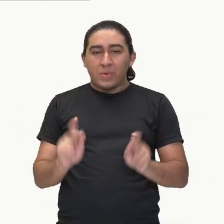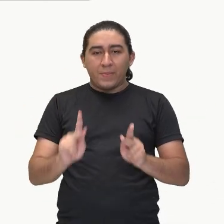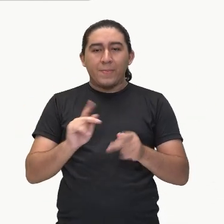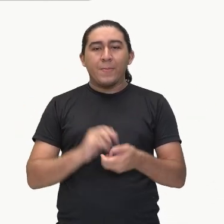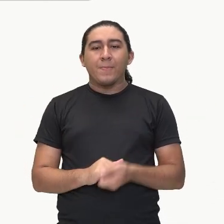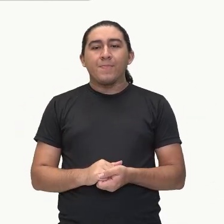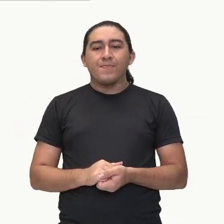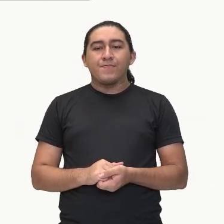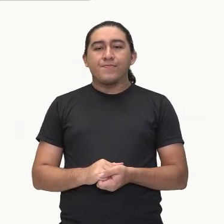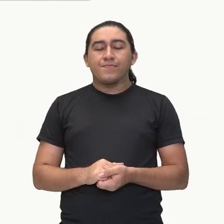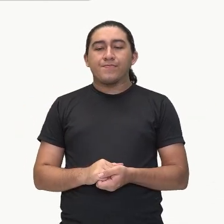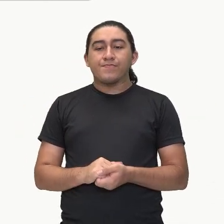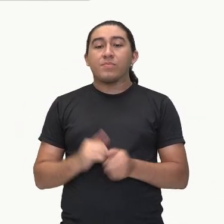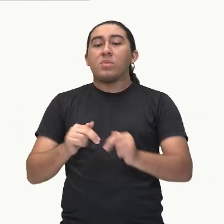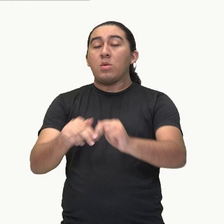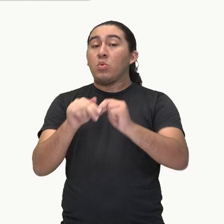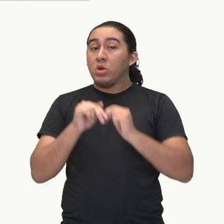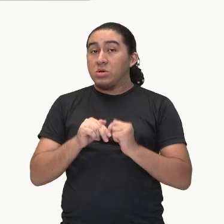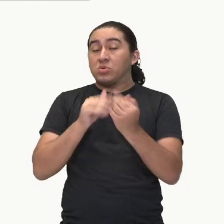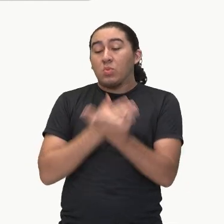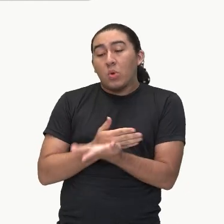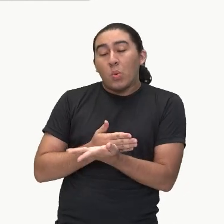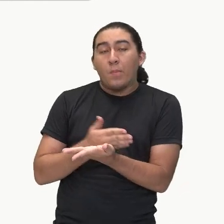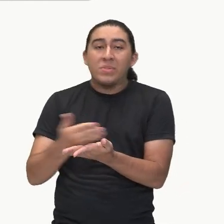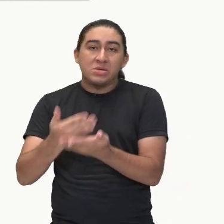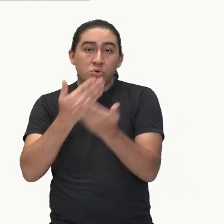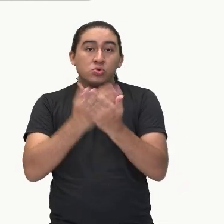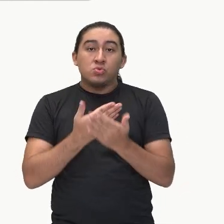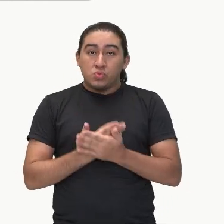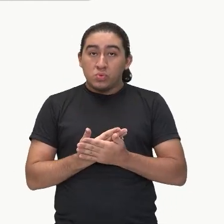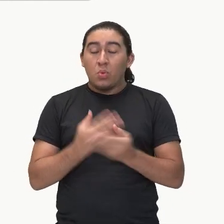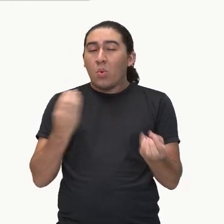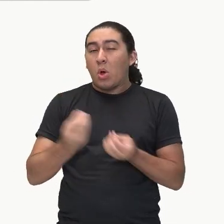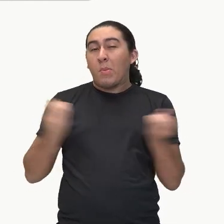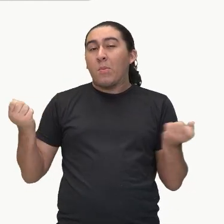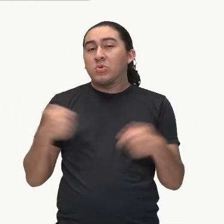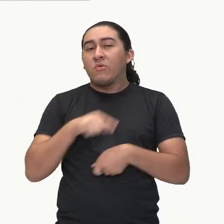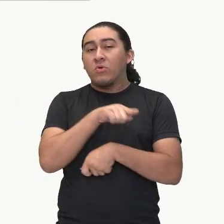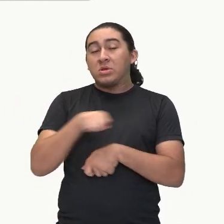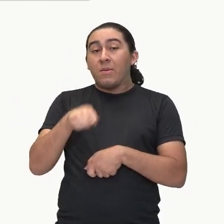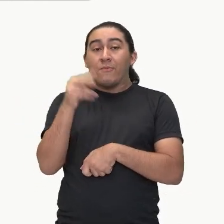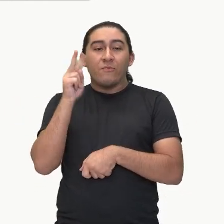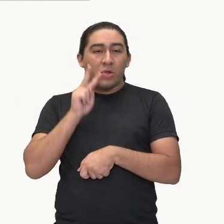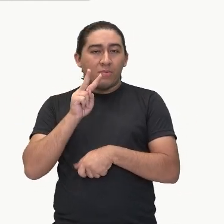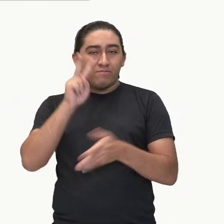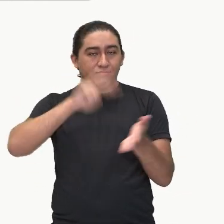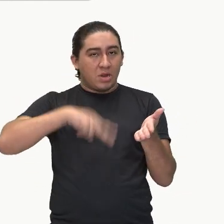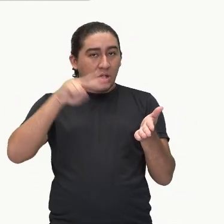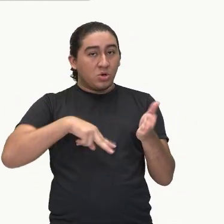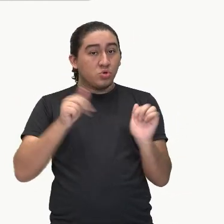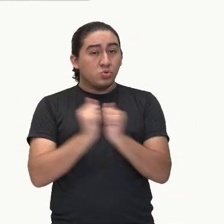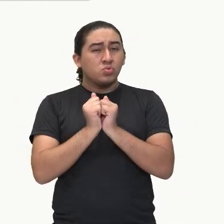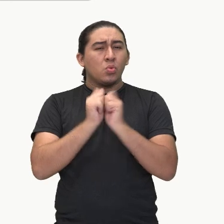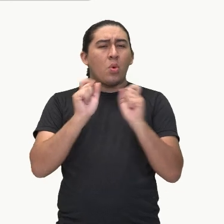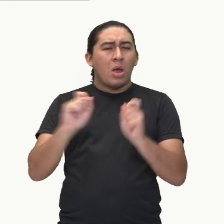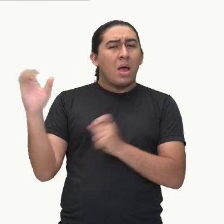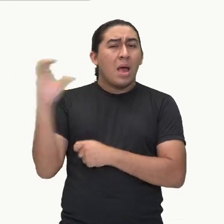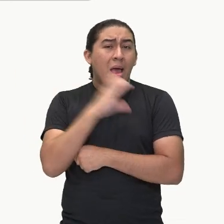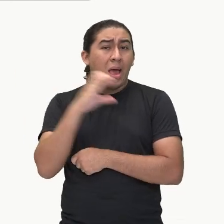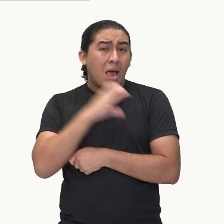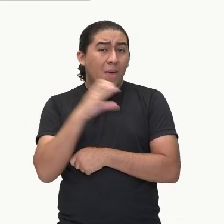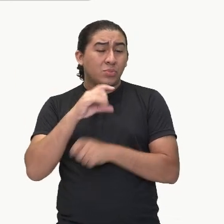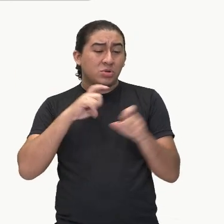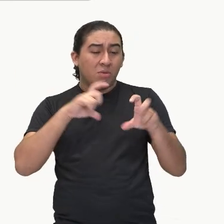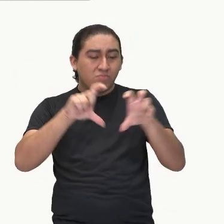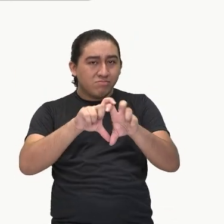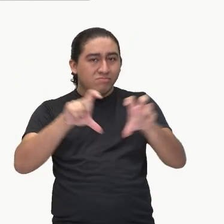aí, para iniciar então esse estudo, convido vocês a lerem comigo aqui uma rápida tirinha de